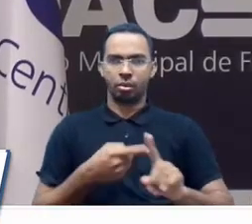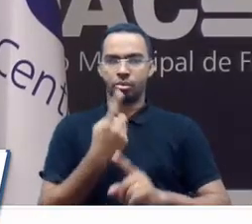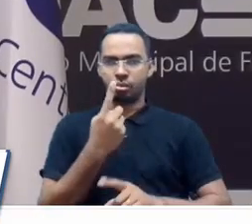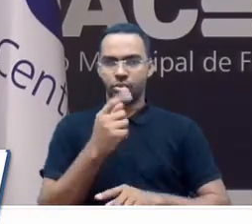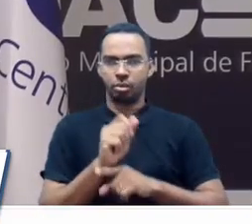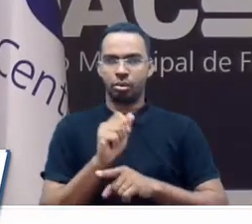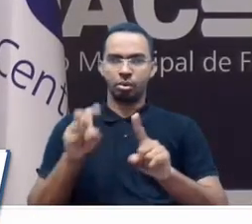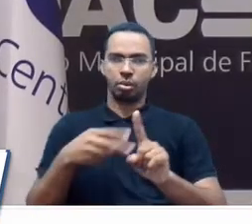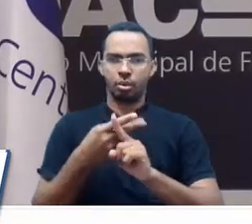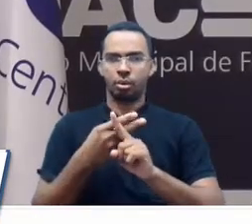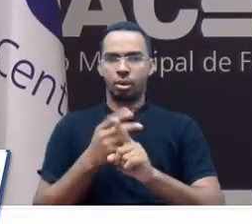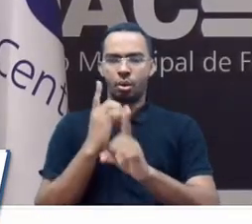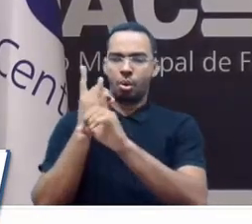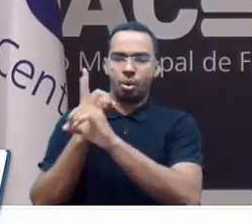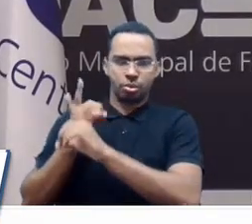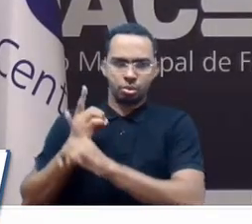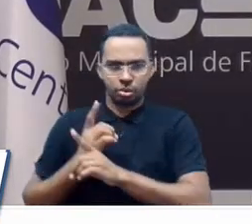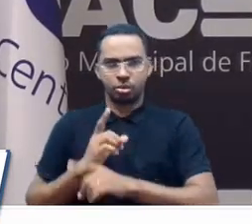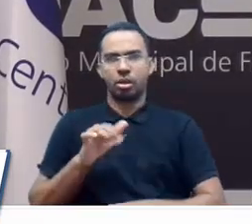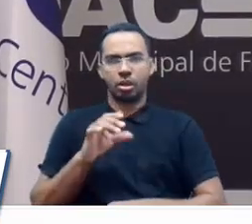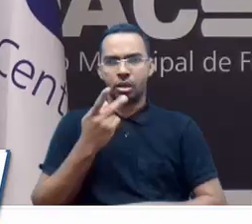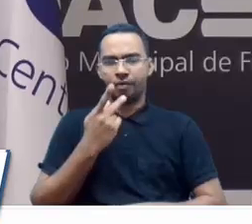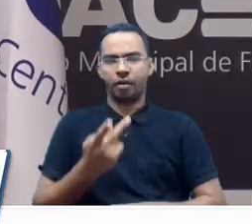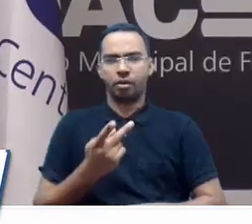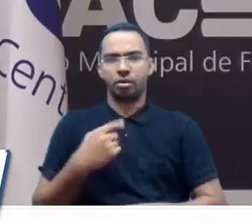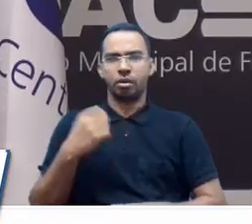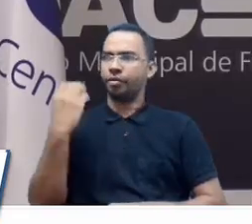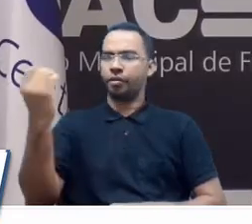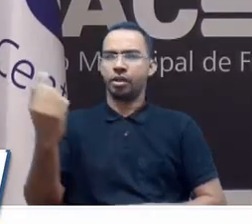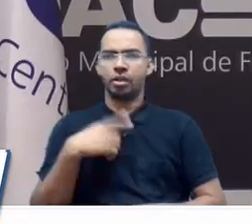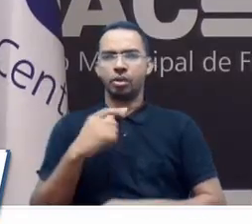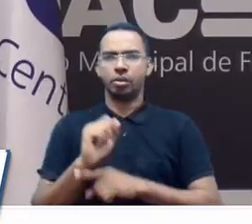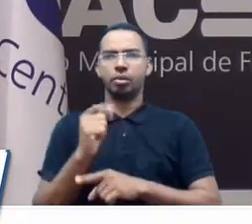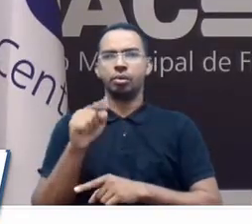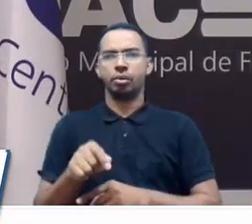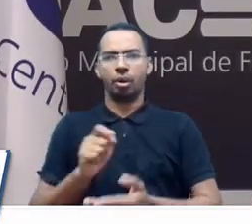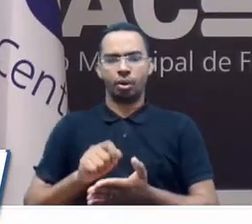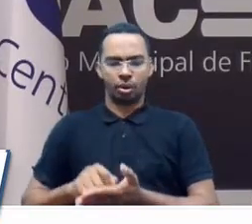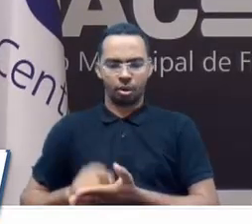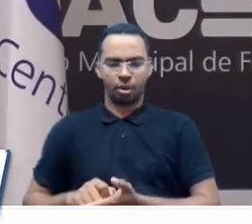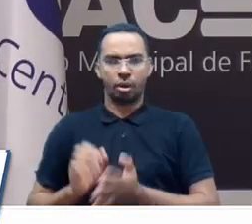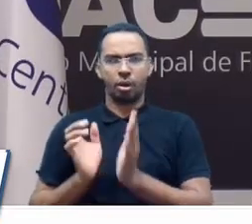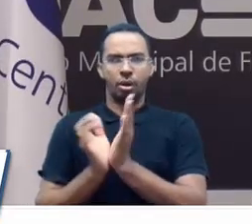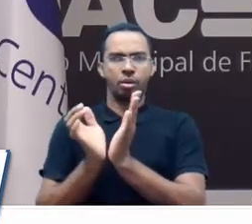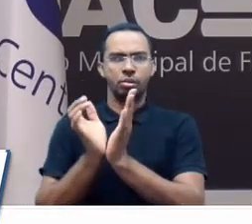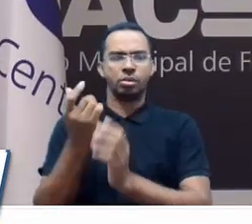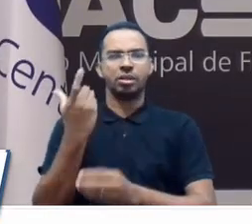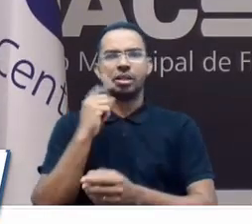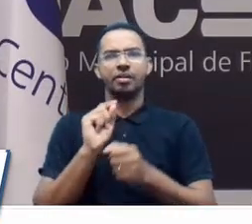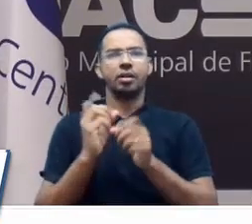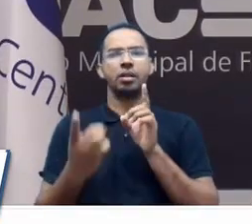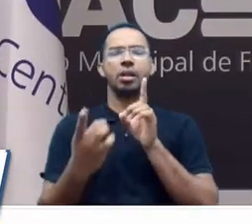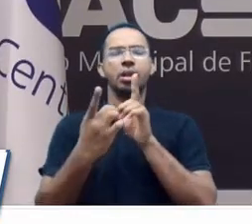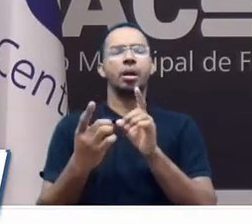de atendimentos. O Leandro bem colocou aqui, a gente viaja, você tem um assessor que fica fazendo toda a parte burocrática. Quem que vai atender a população?